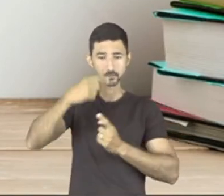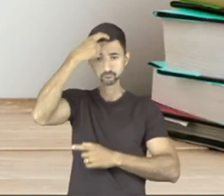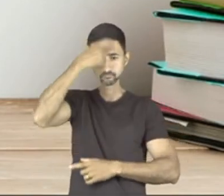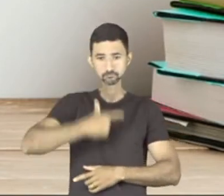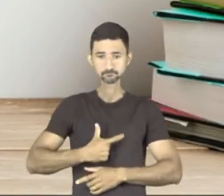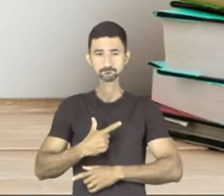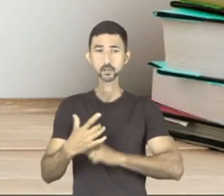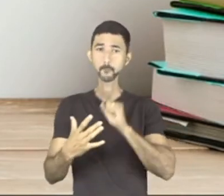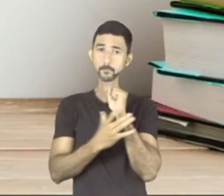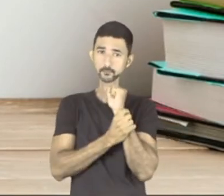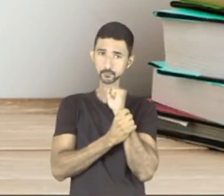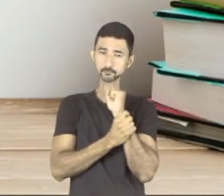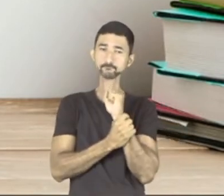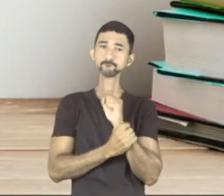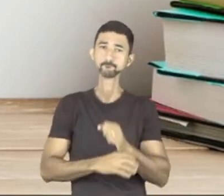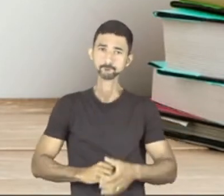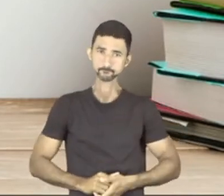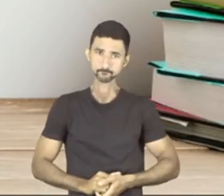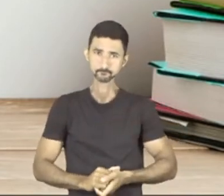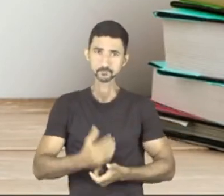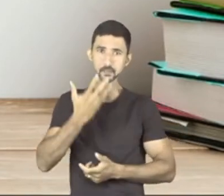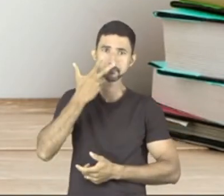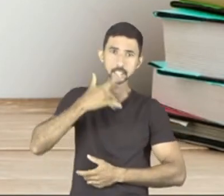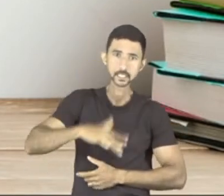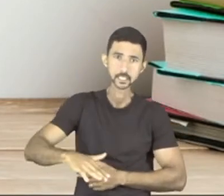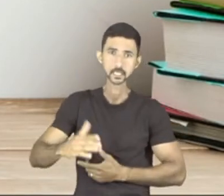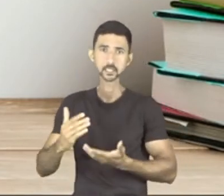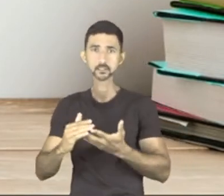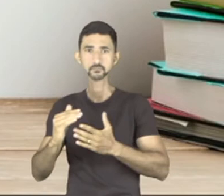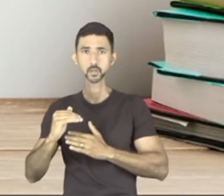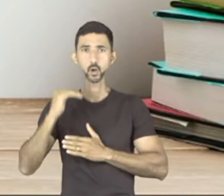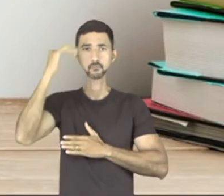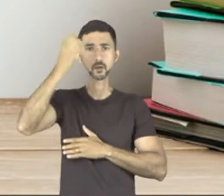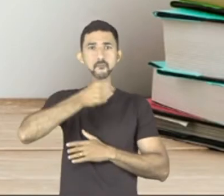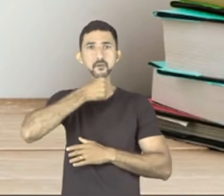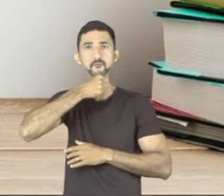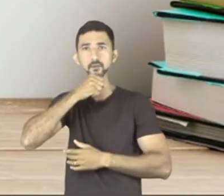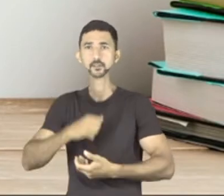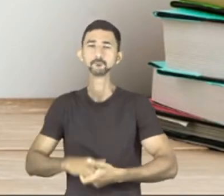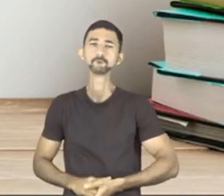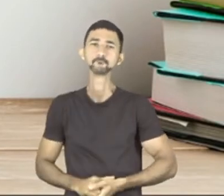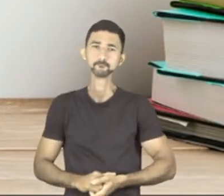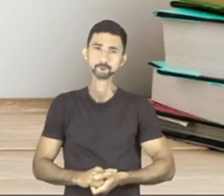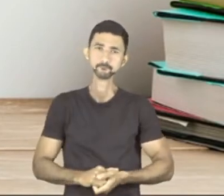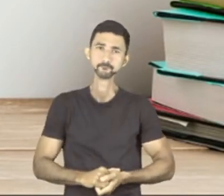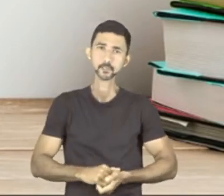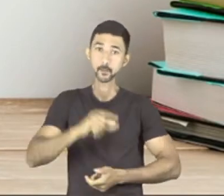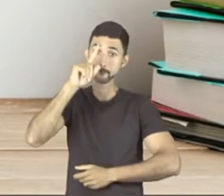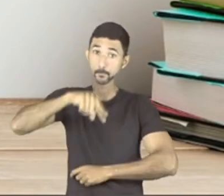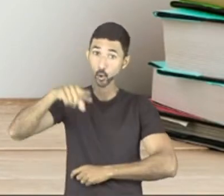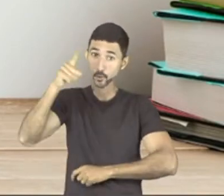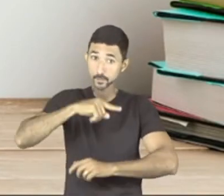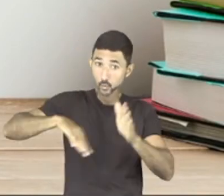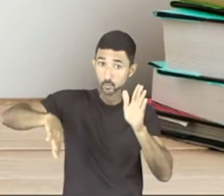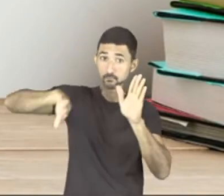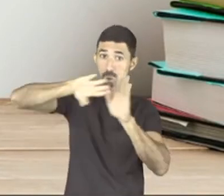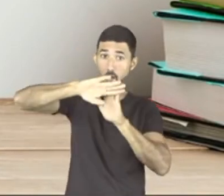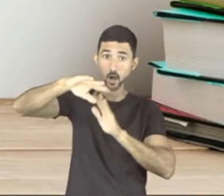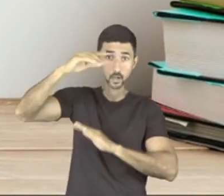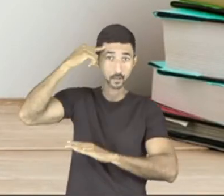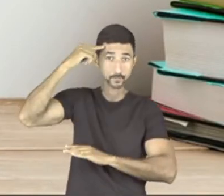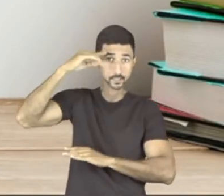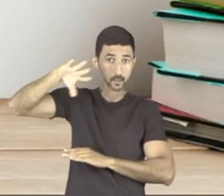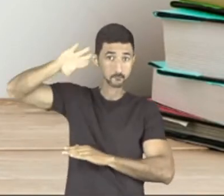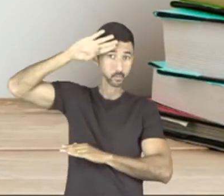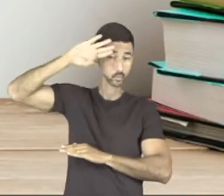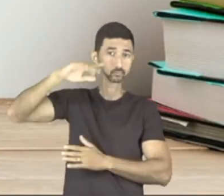física das pessoas, das crianças, dos mais velhos. Então, há aí essa